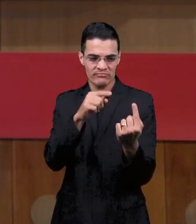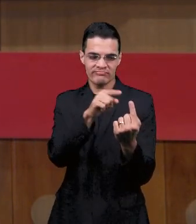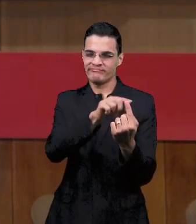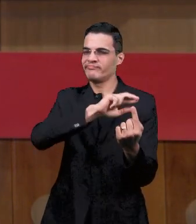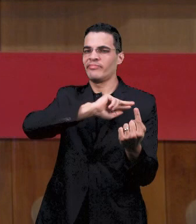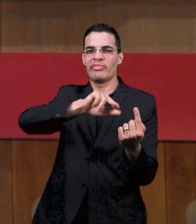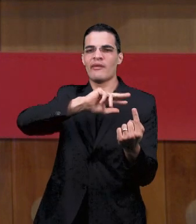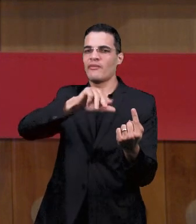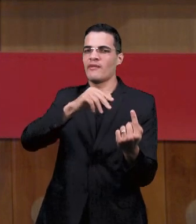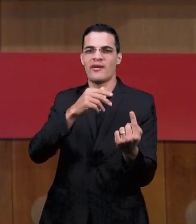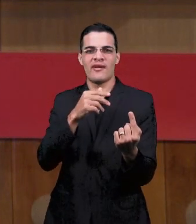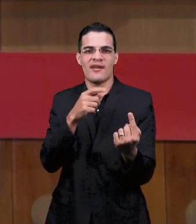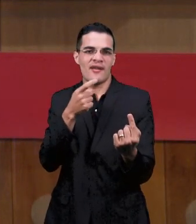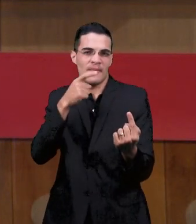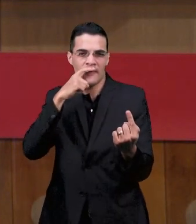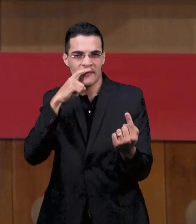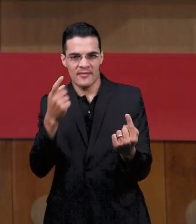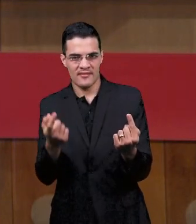Havia ali